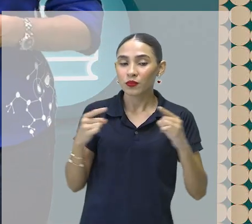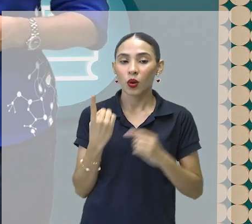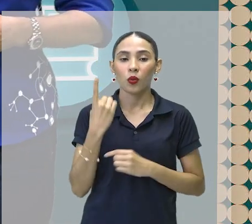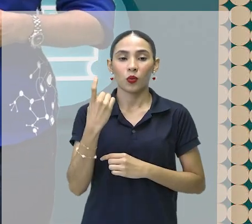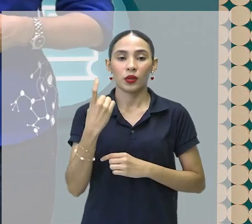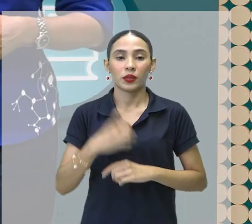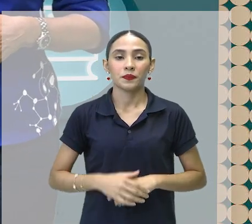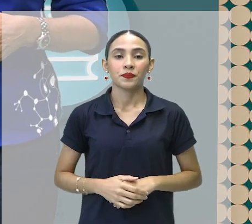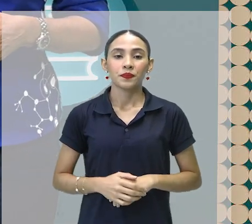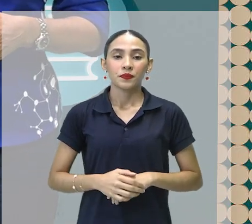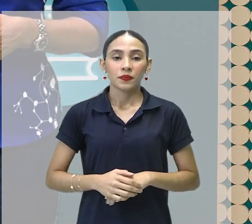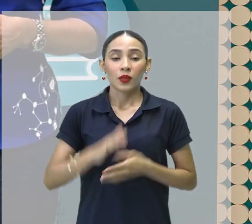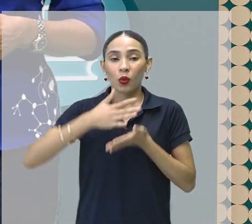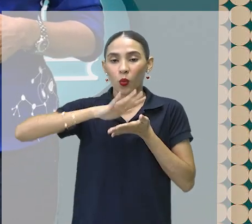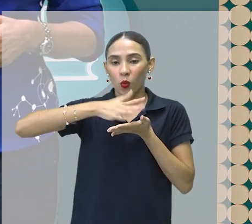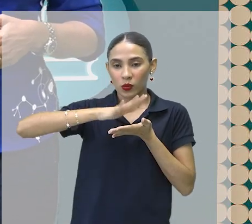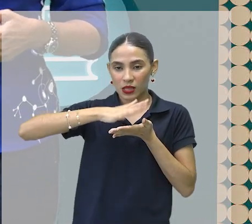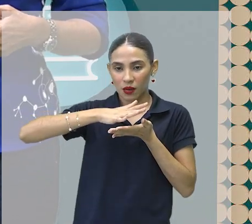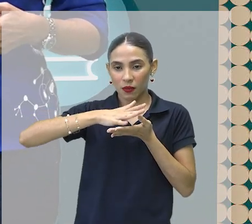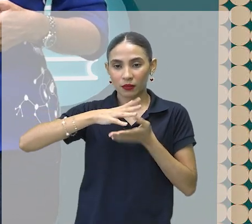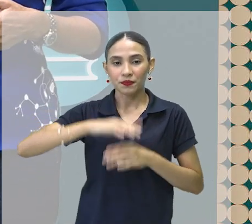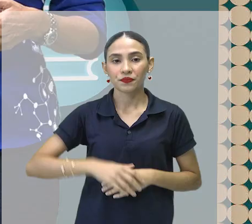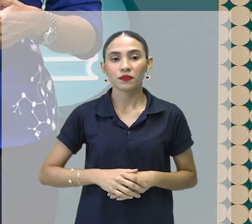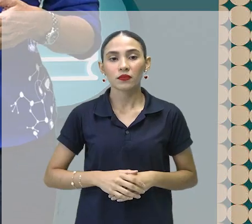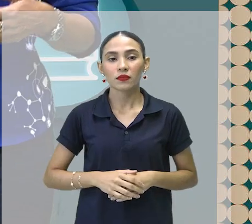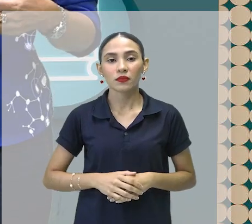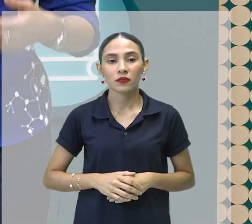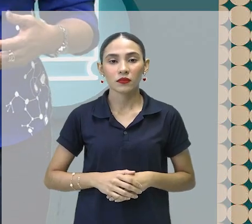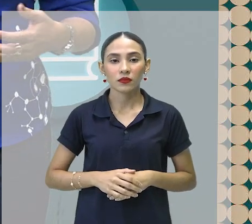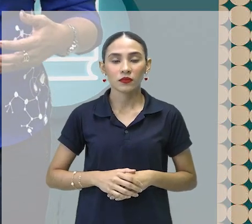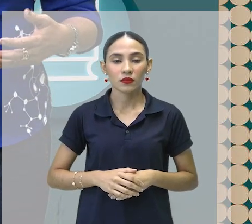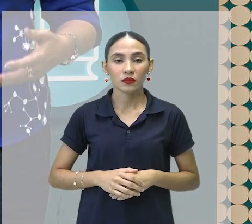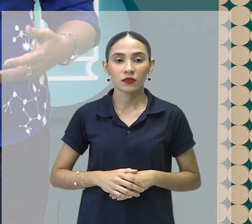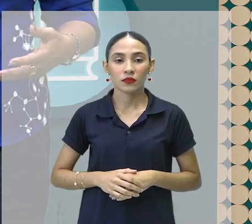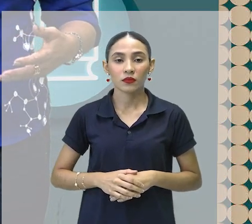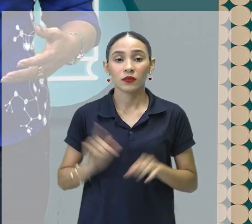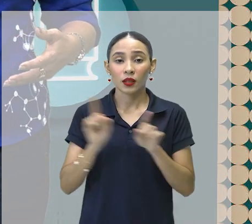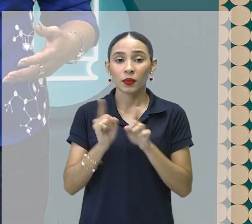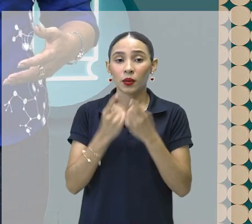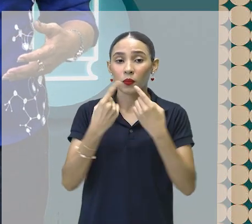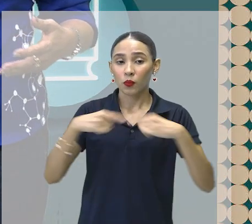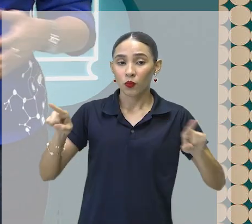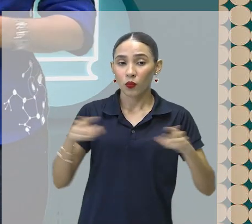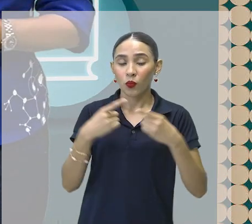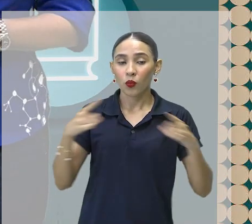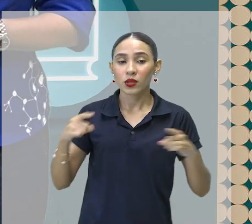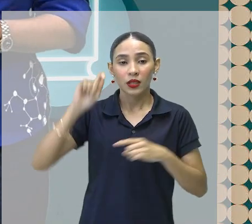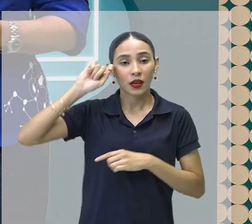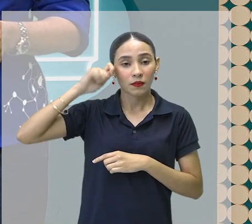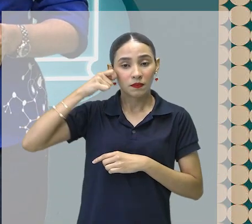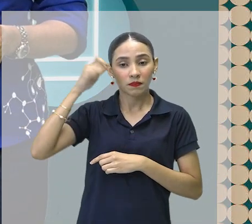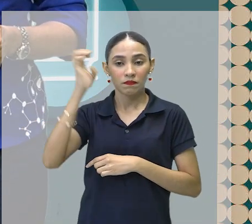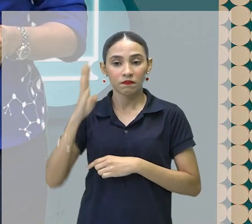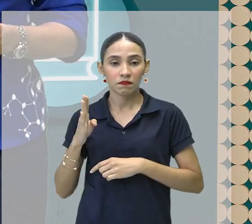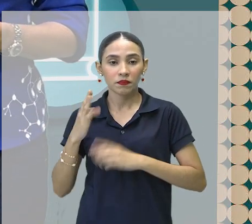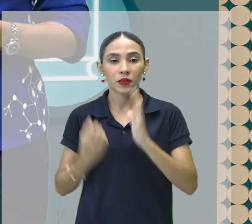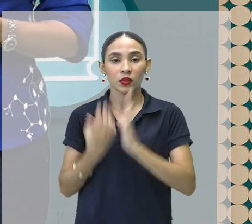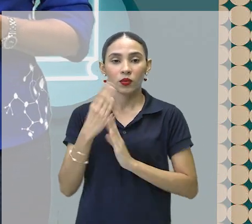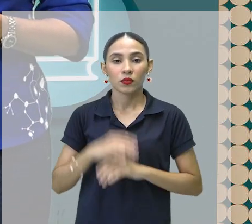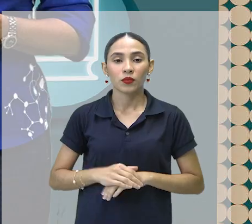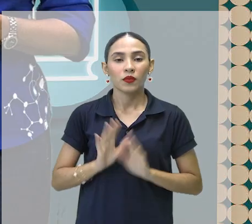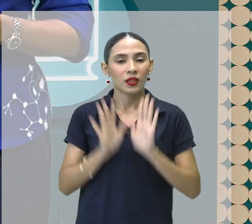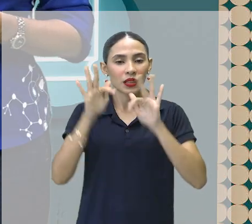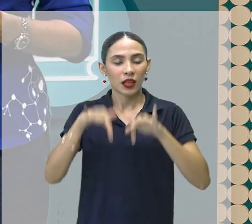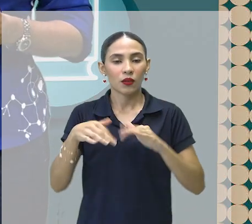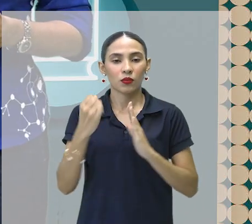únicas. O samba, por exemplo, clássico da música afro-brasileira. O samba surgiu no final